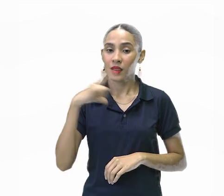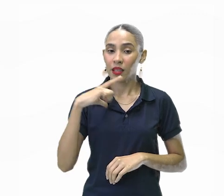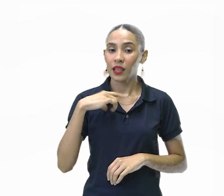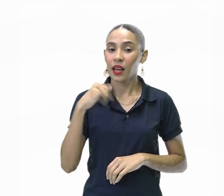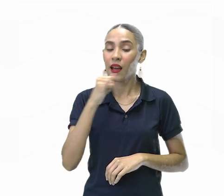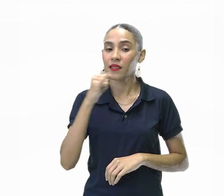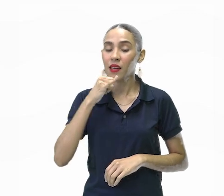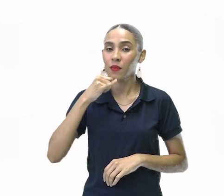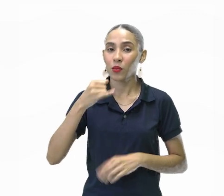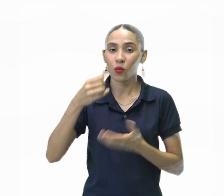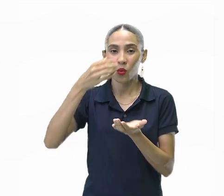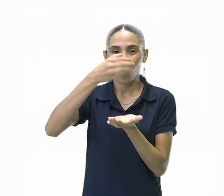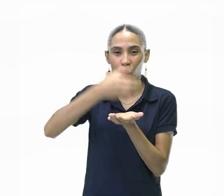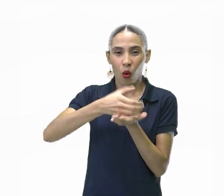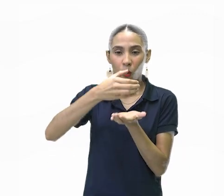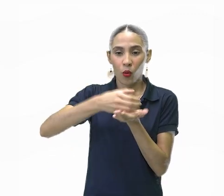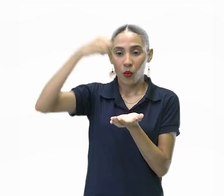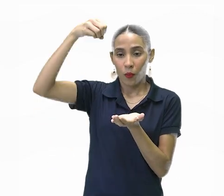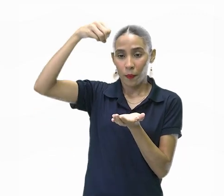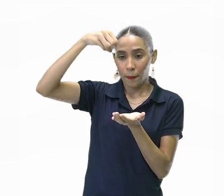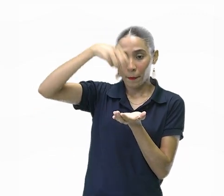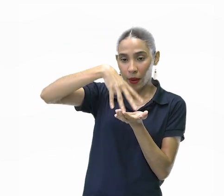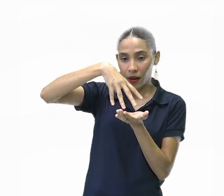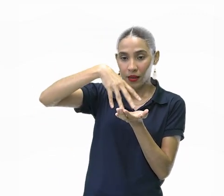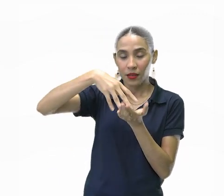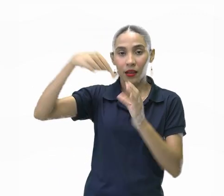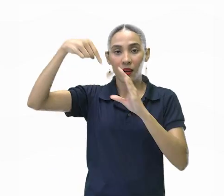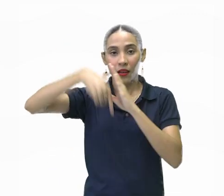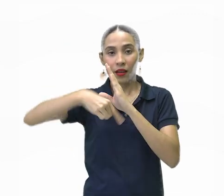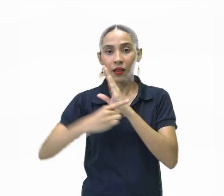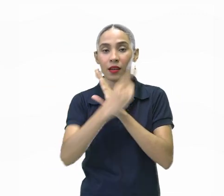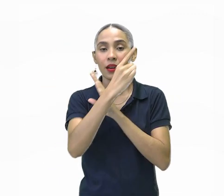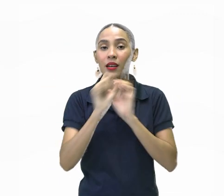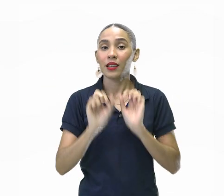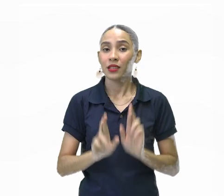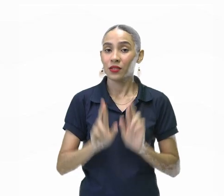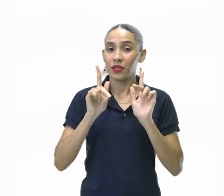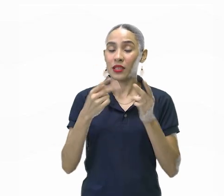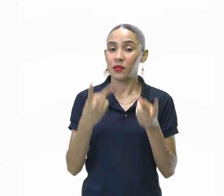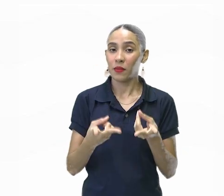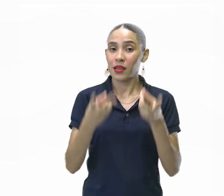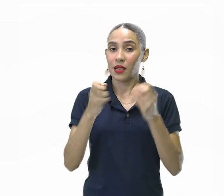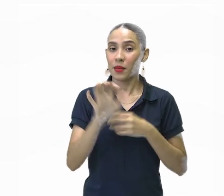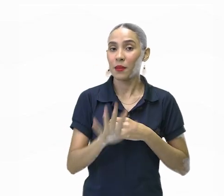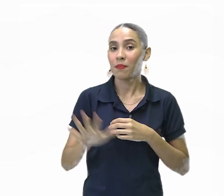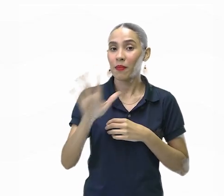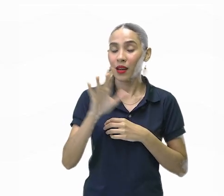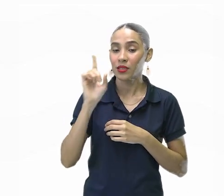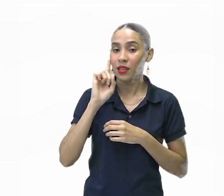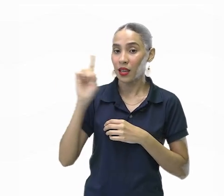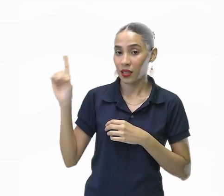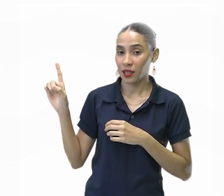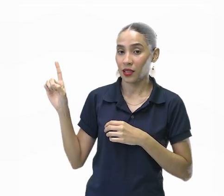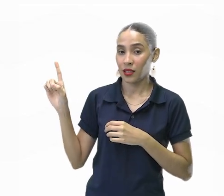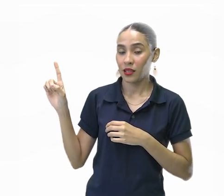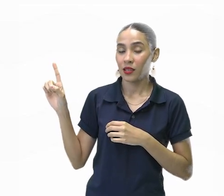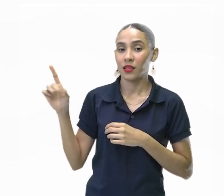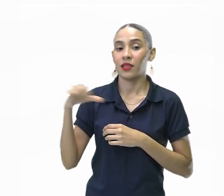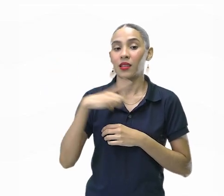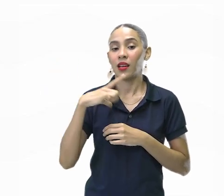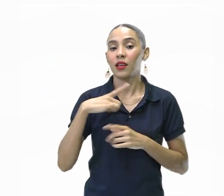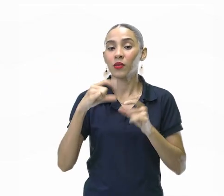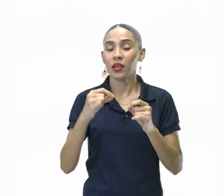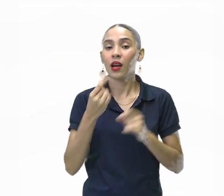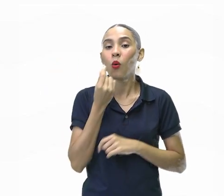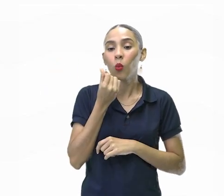eletromagnética, quando essa atravessa meios ópticos diferentes, como você pode observar aí nesta